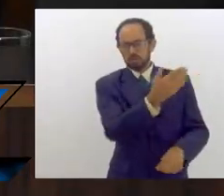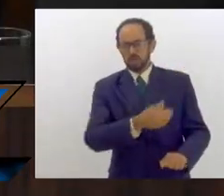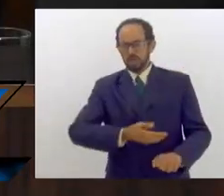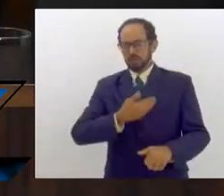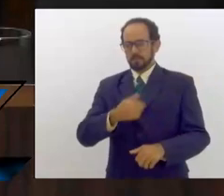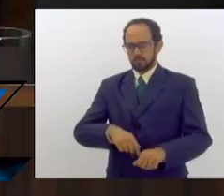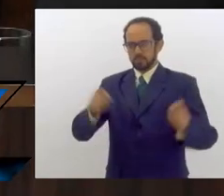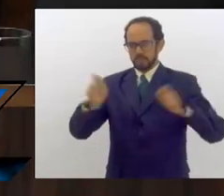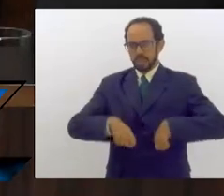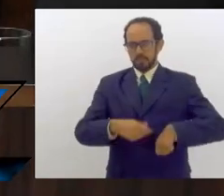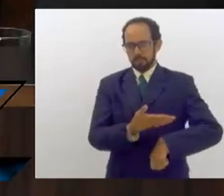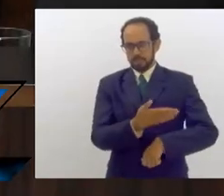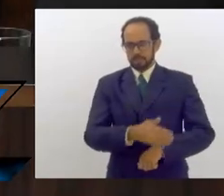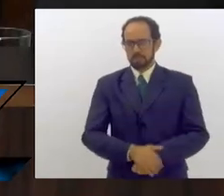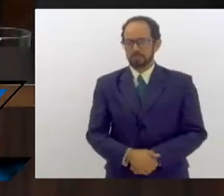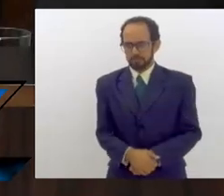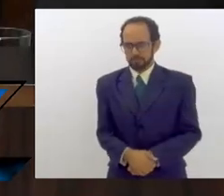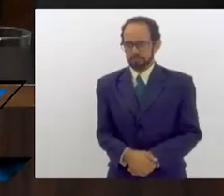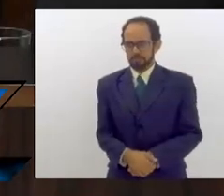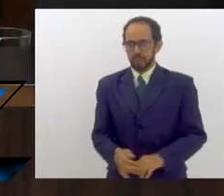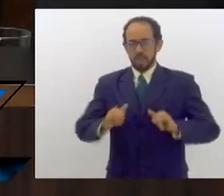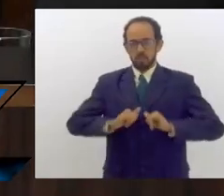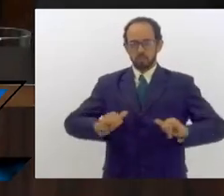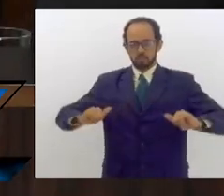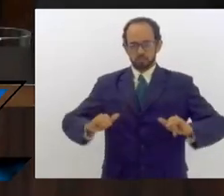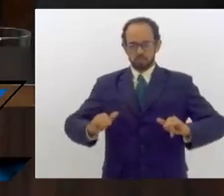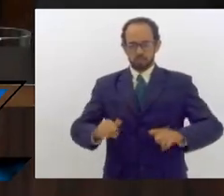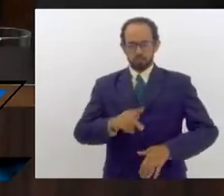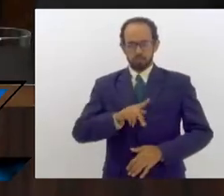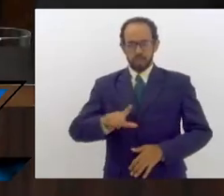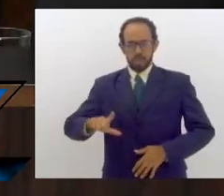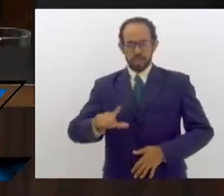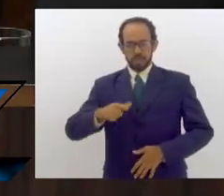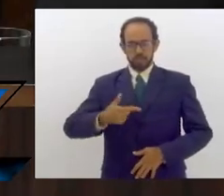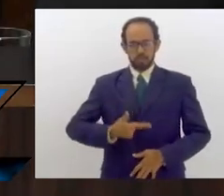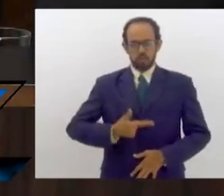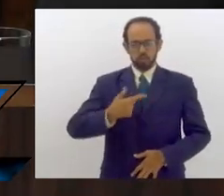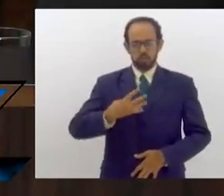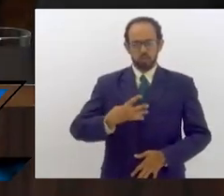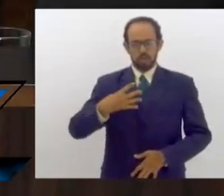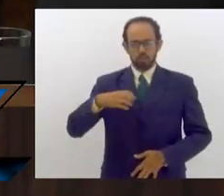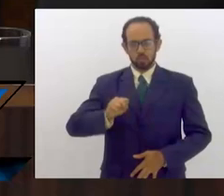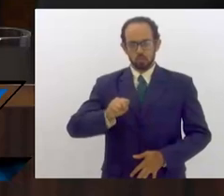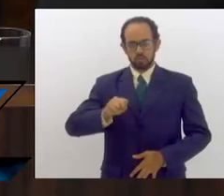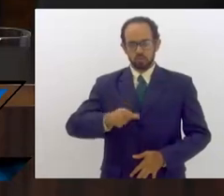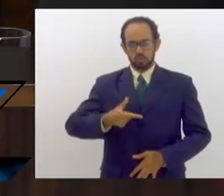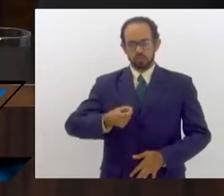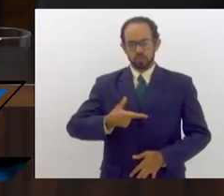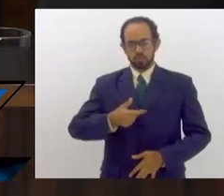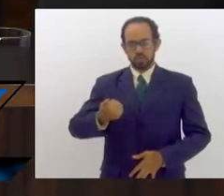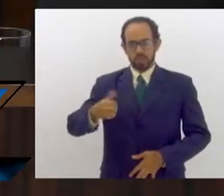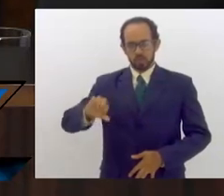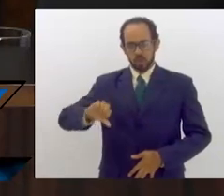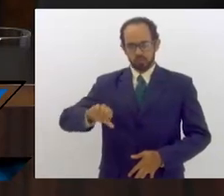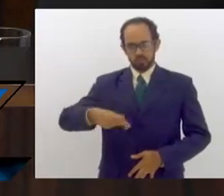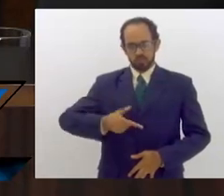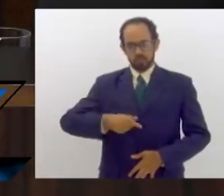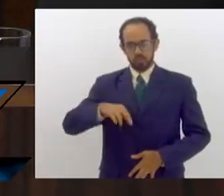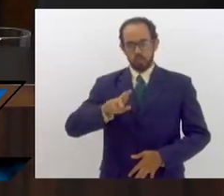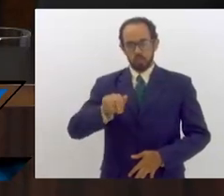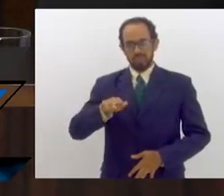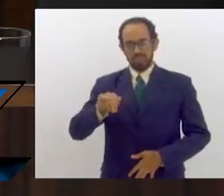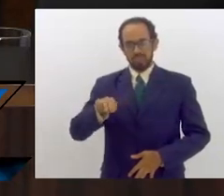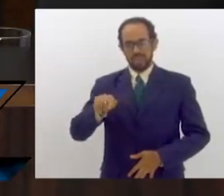é capaz anuncio projeto de lei número 248 2019 de autoria Deputado Rosenberg Reis